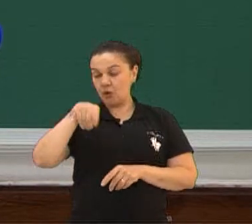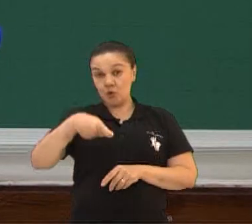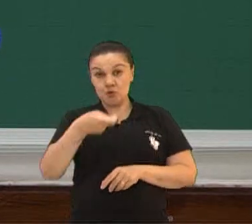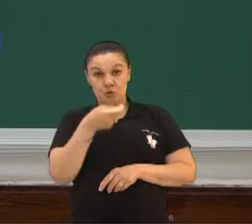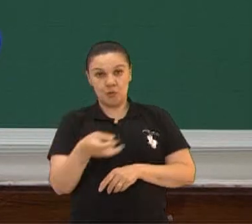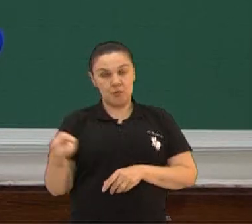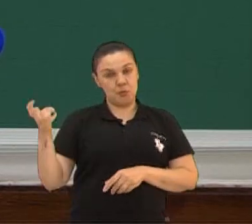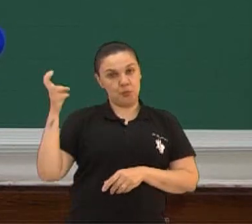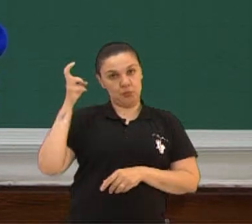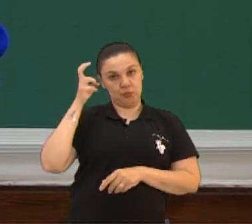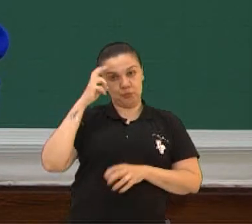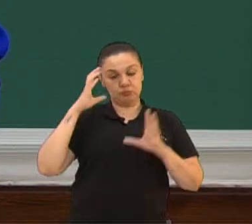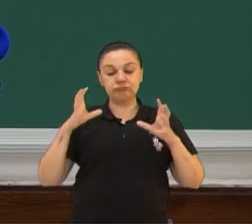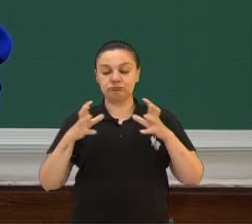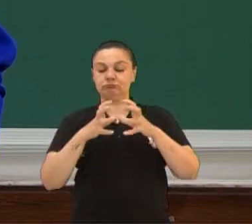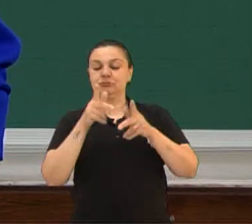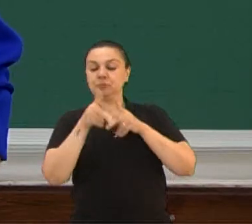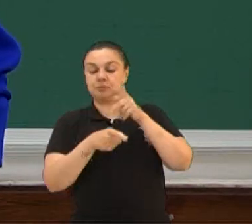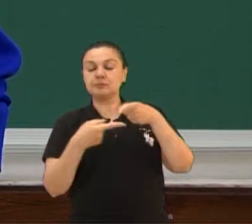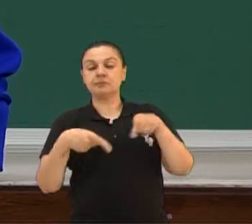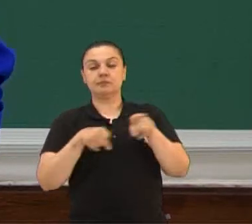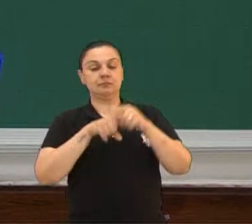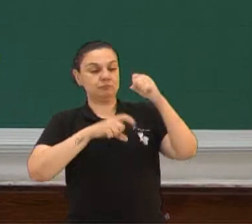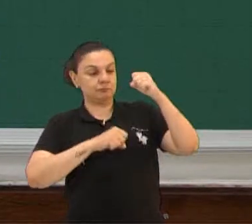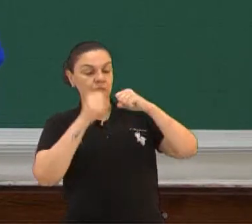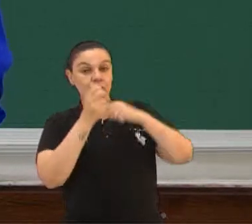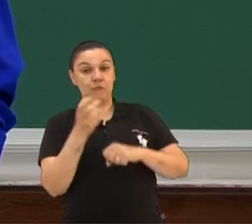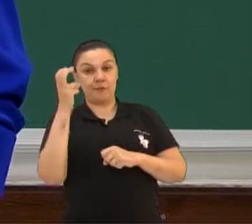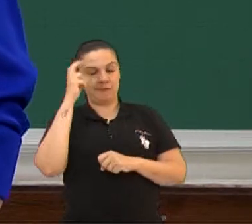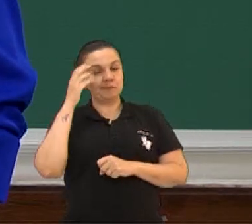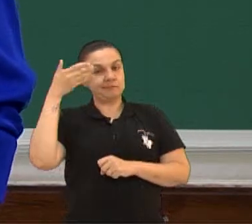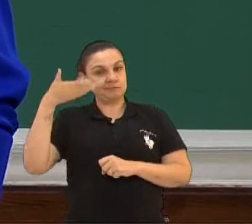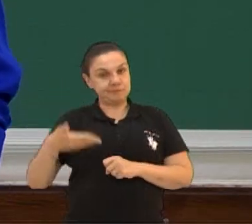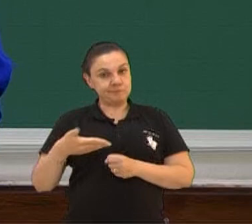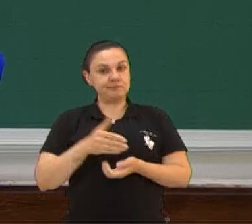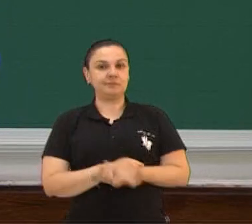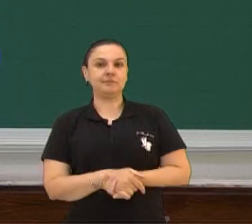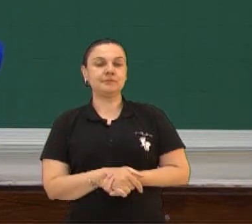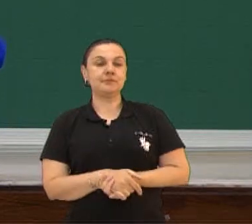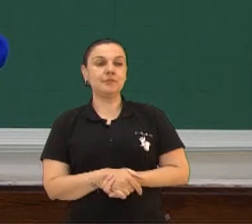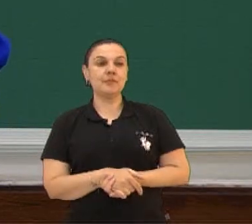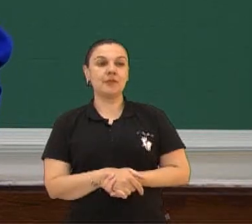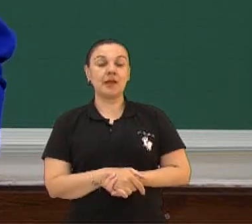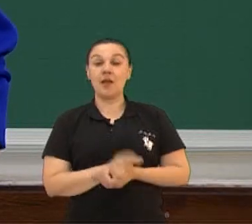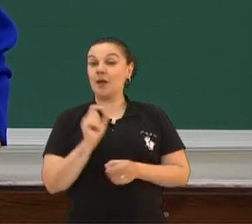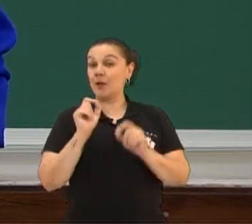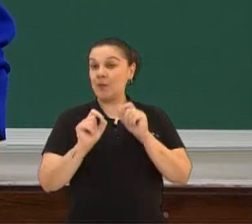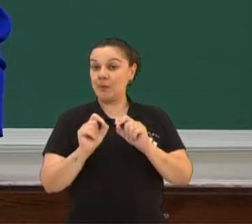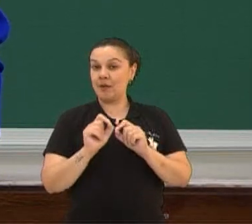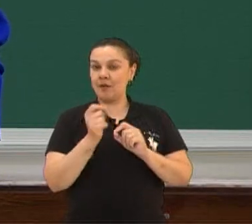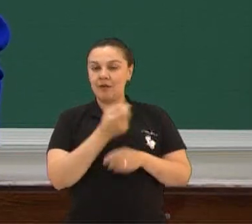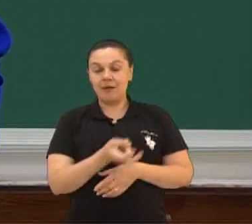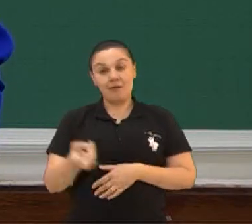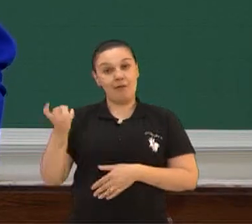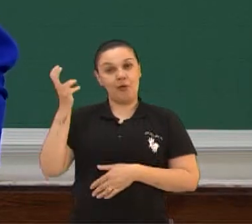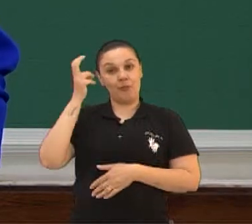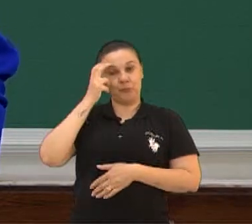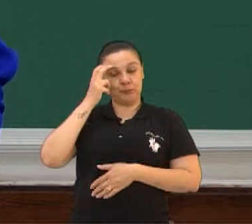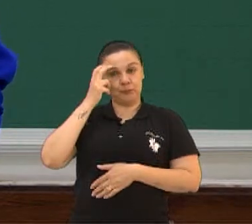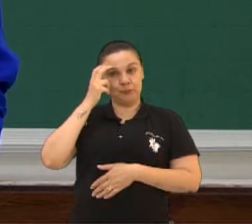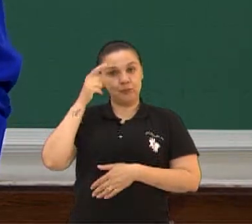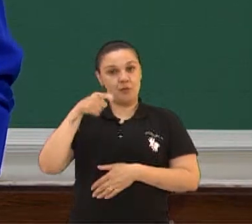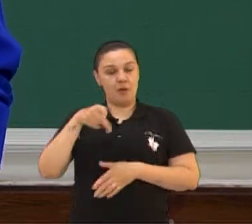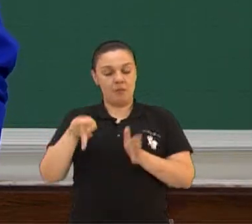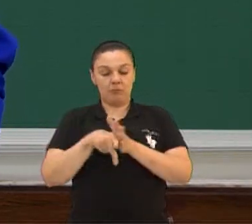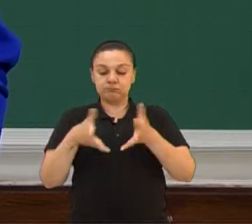cultura de massa e indústria cultural, é justamente essa ideia de que a cultura colocada